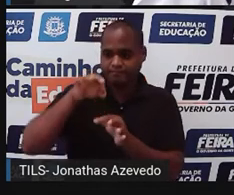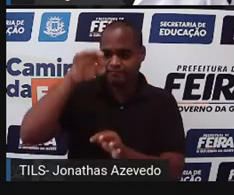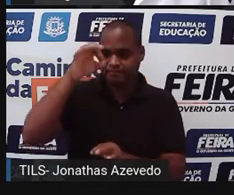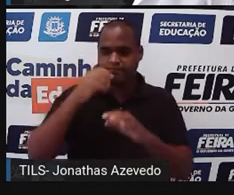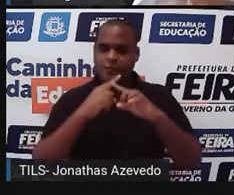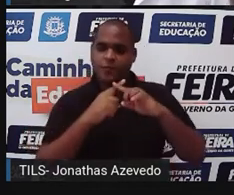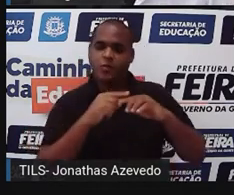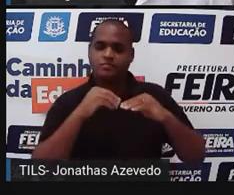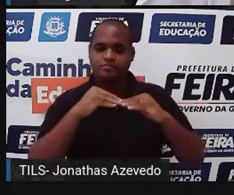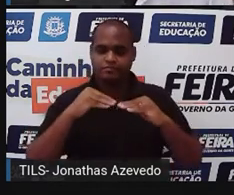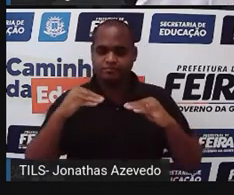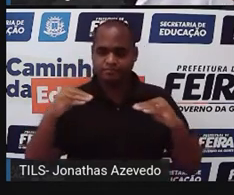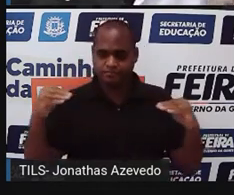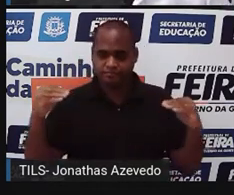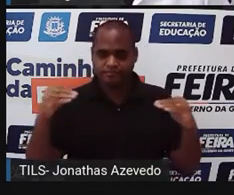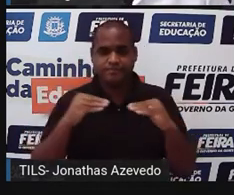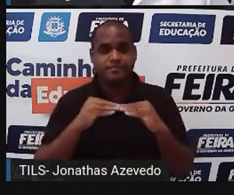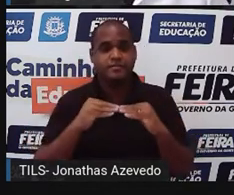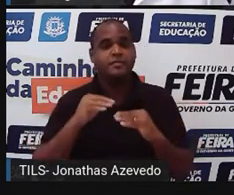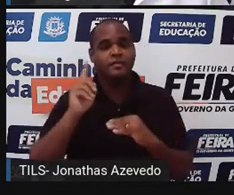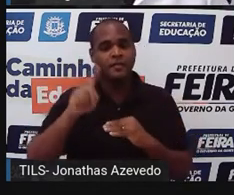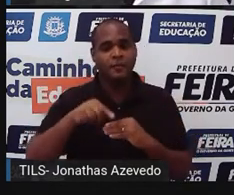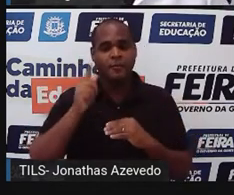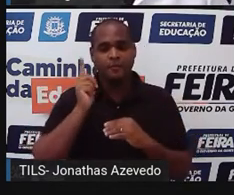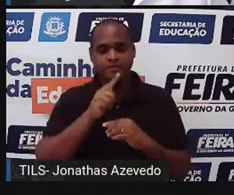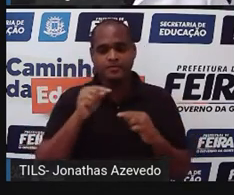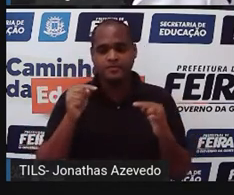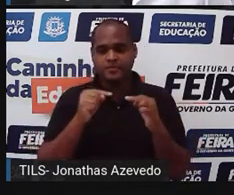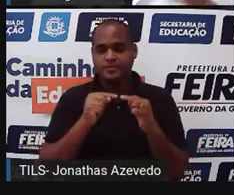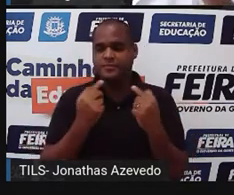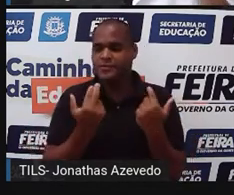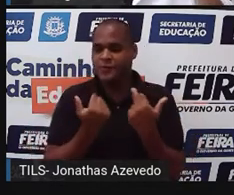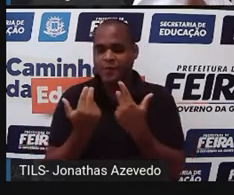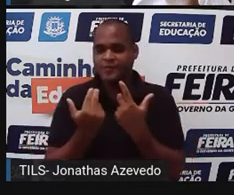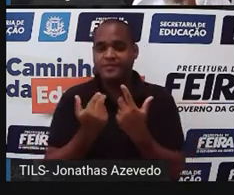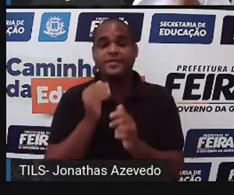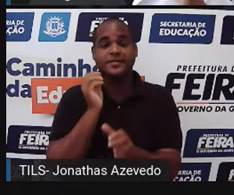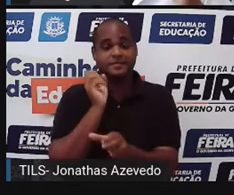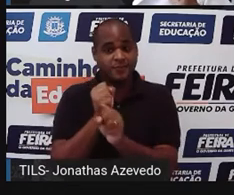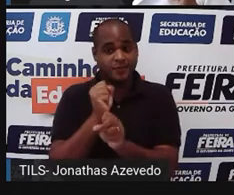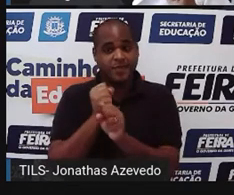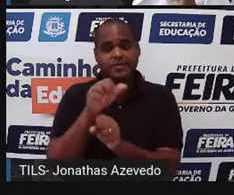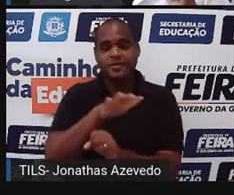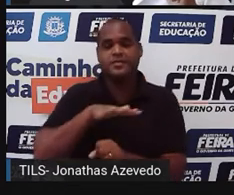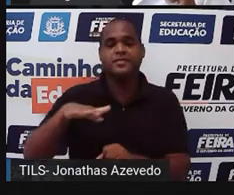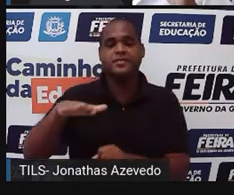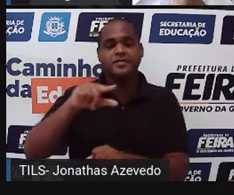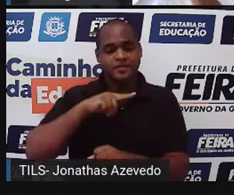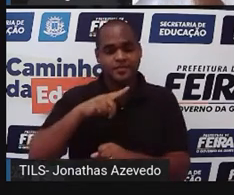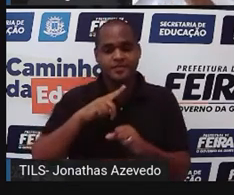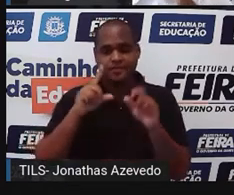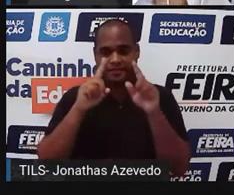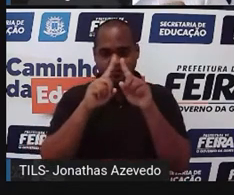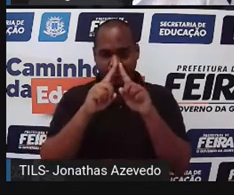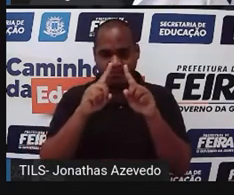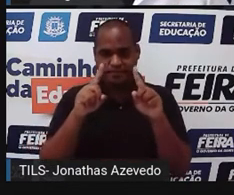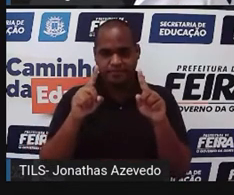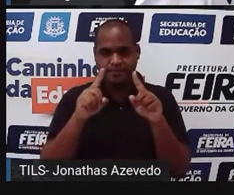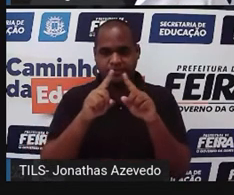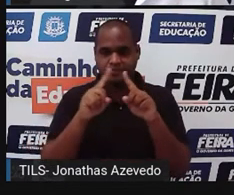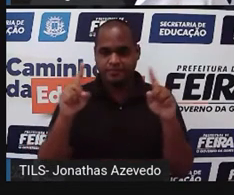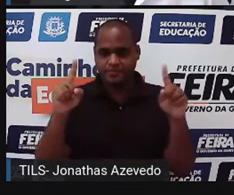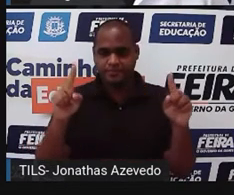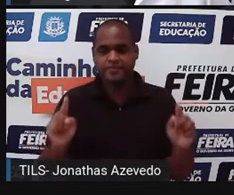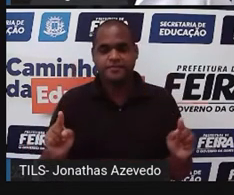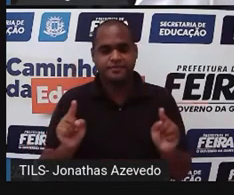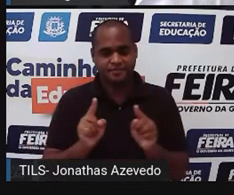pela medida da altura isso aqui é a forma de calcular a área de um retângulo a gente vai precisar dessa informação porque com